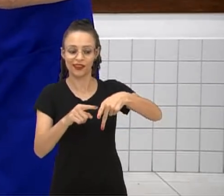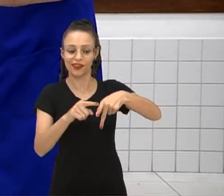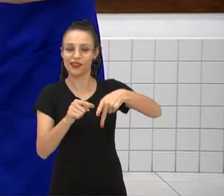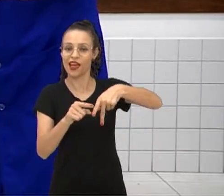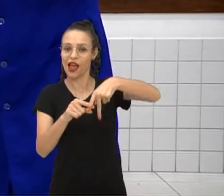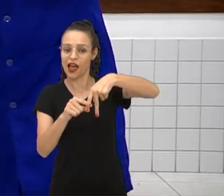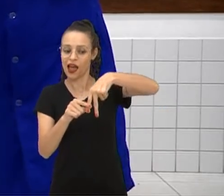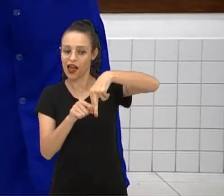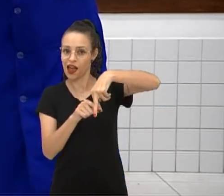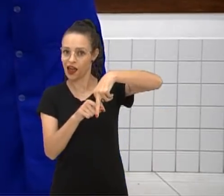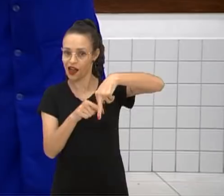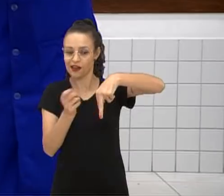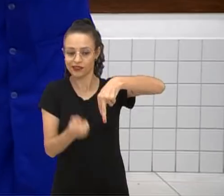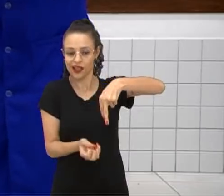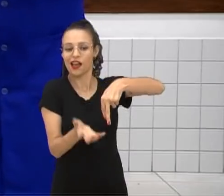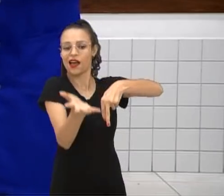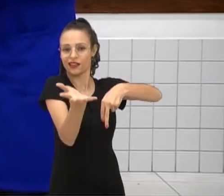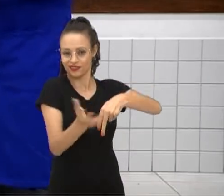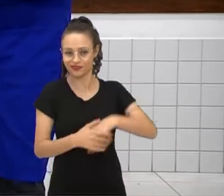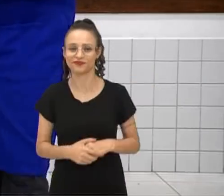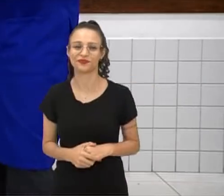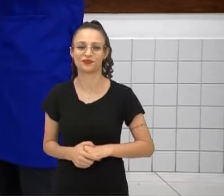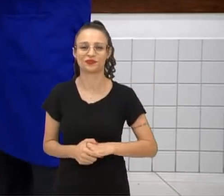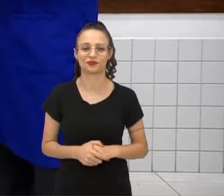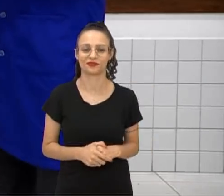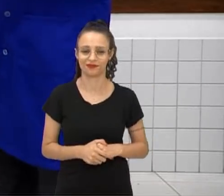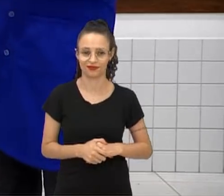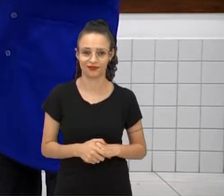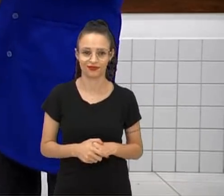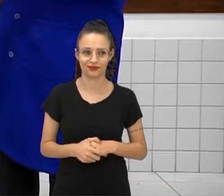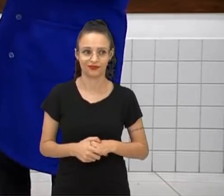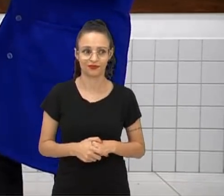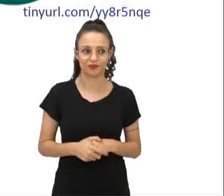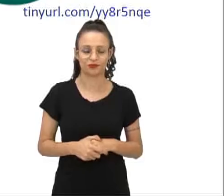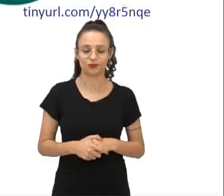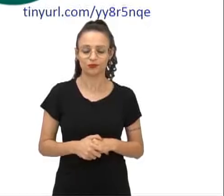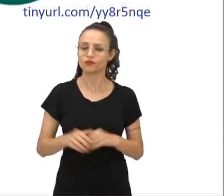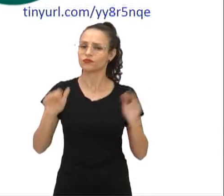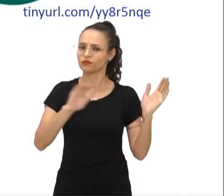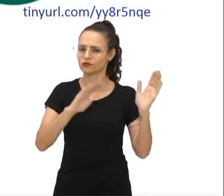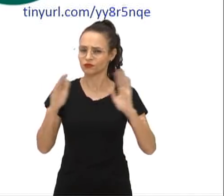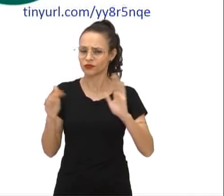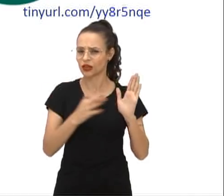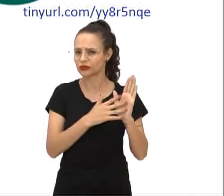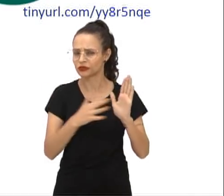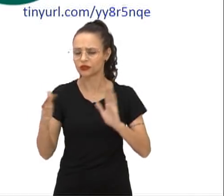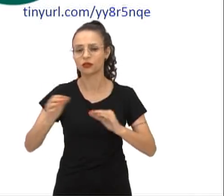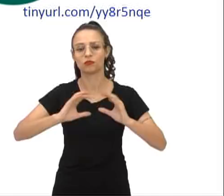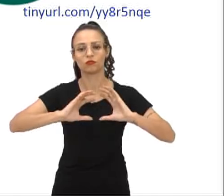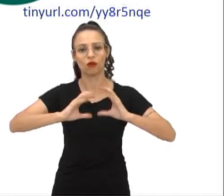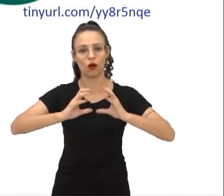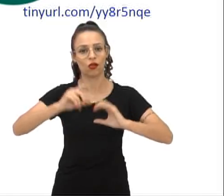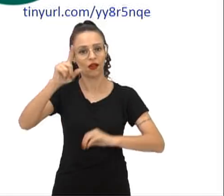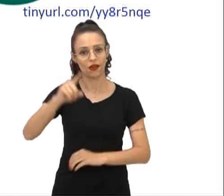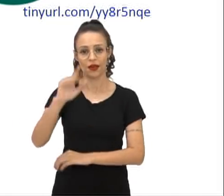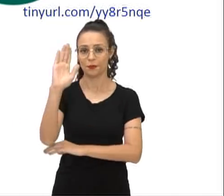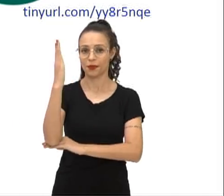essa perna para poder lançar a bola, certo? Durante muito tempo, as bolas foram feitas